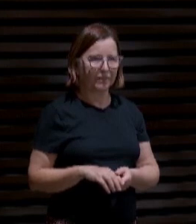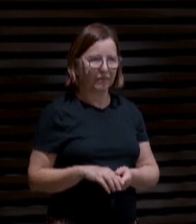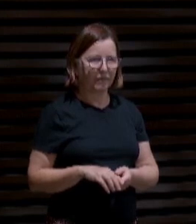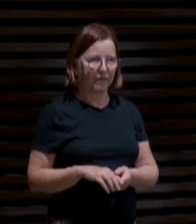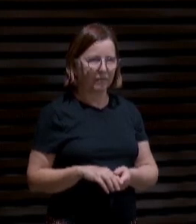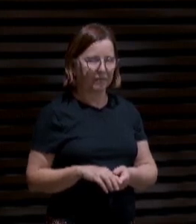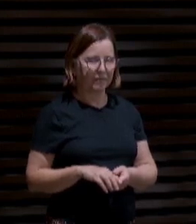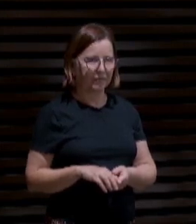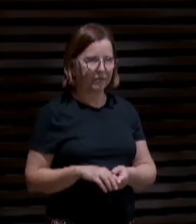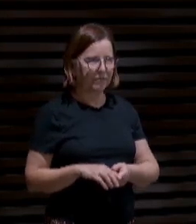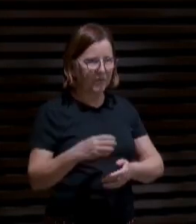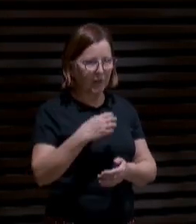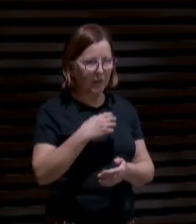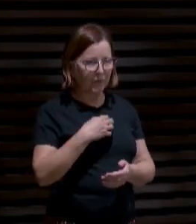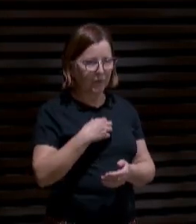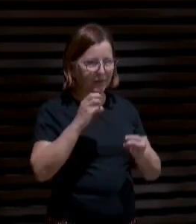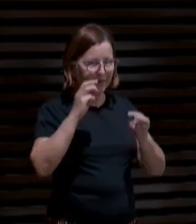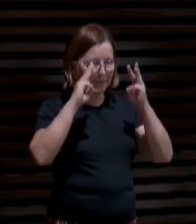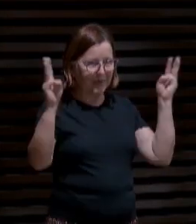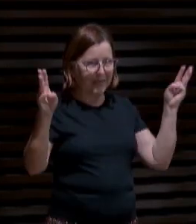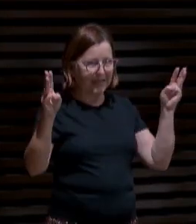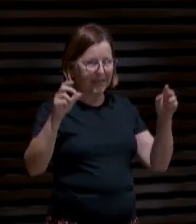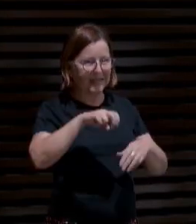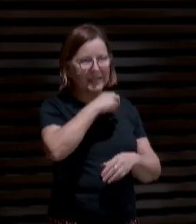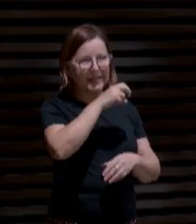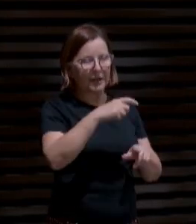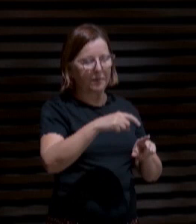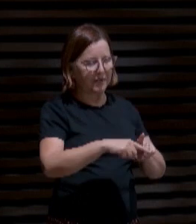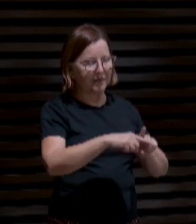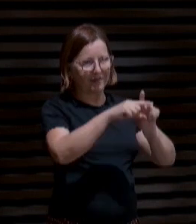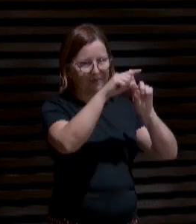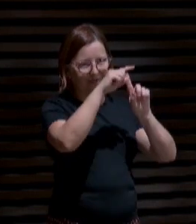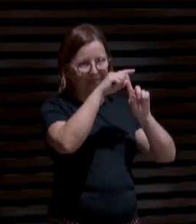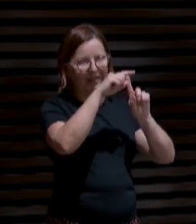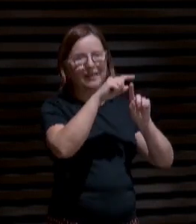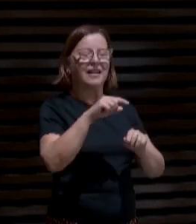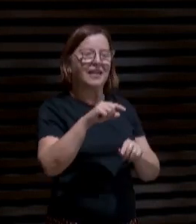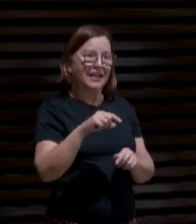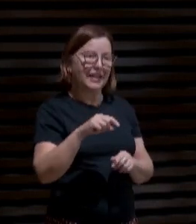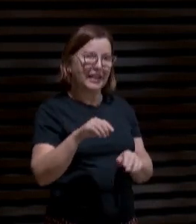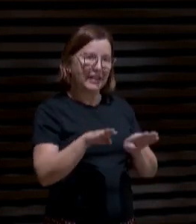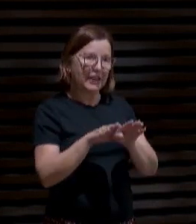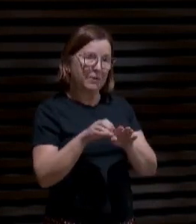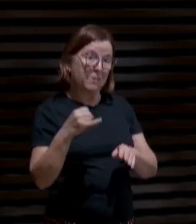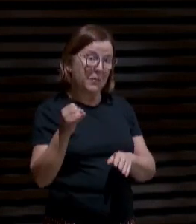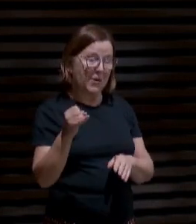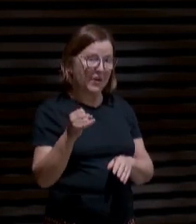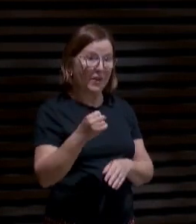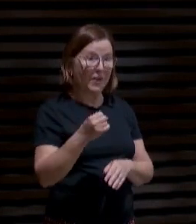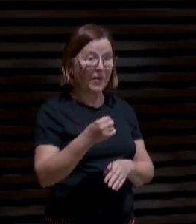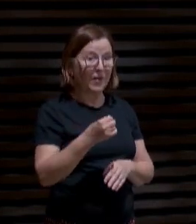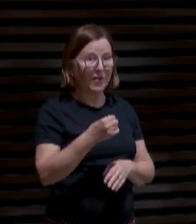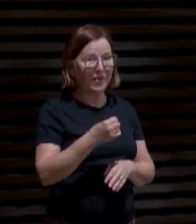porque Moisés levantou a serpente no deserto, assim importa que o Filho do Homem seja